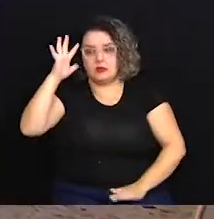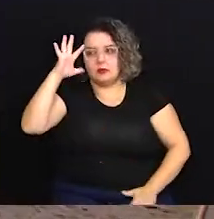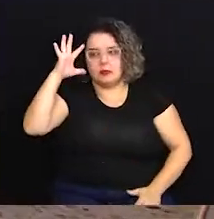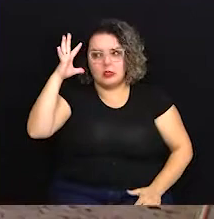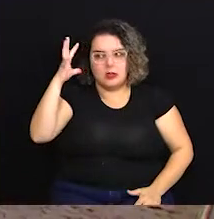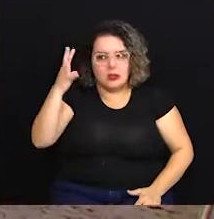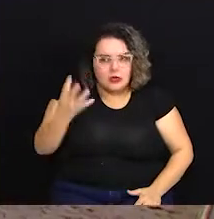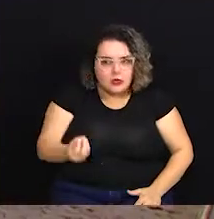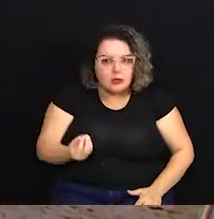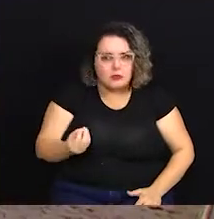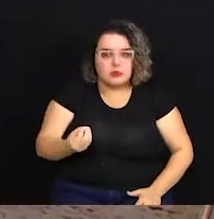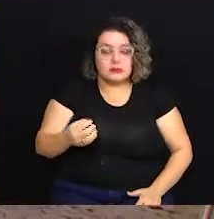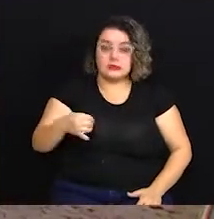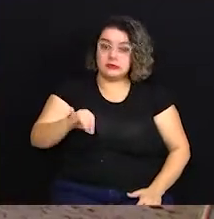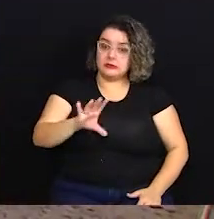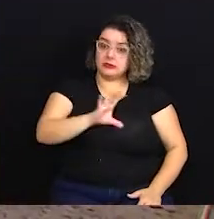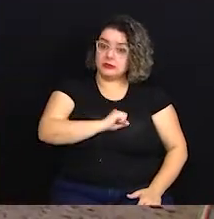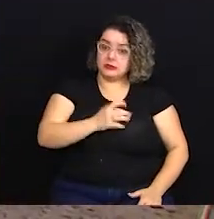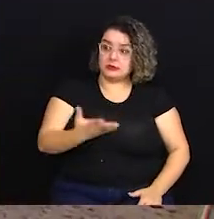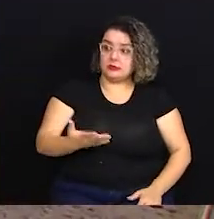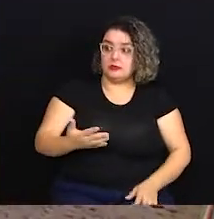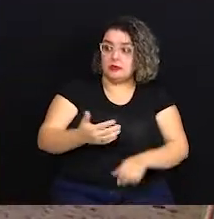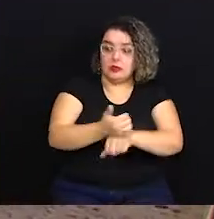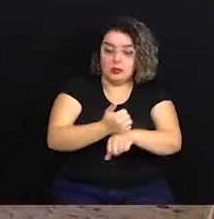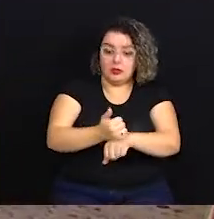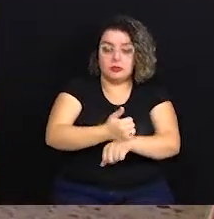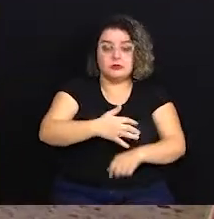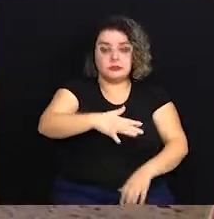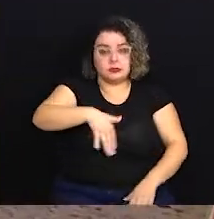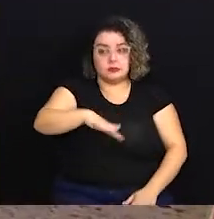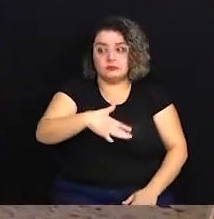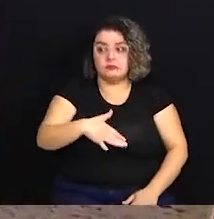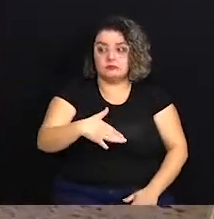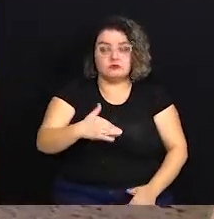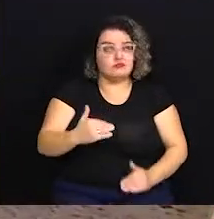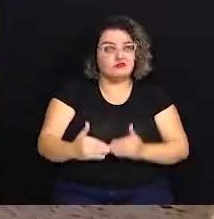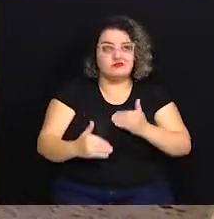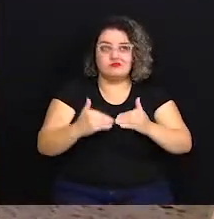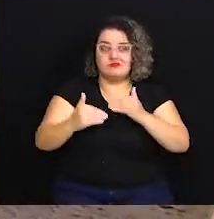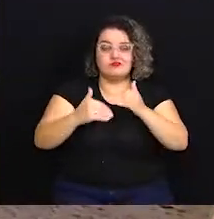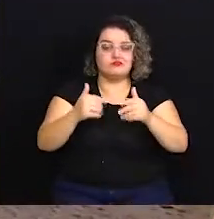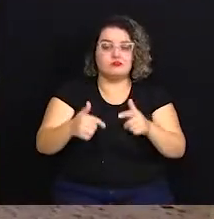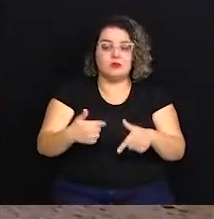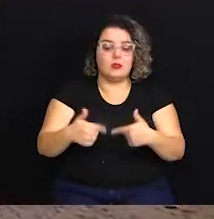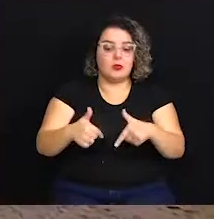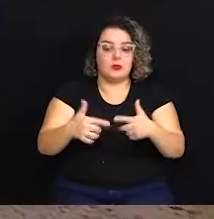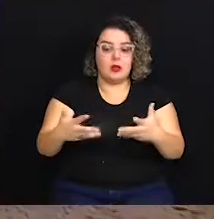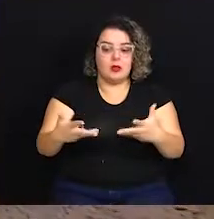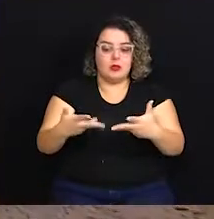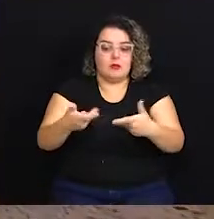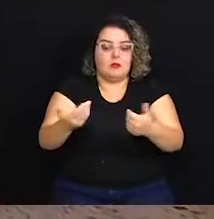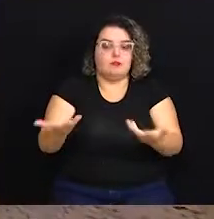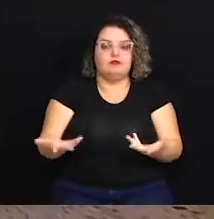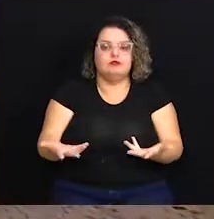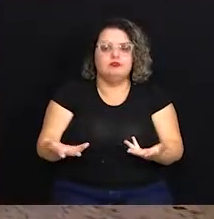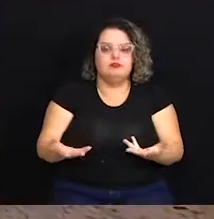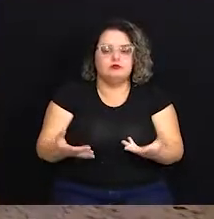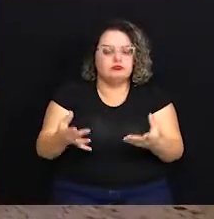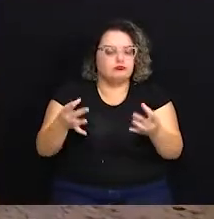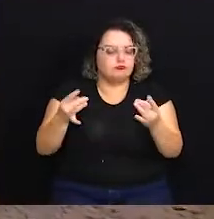fato você gosta, porque eu conheço muitos profissionais que estão nessa área, mas não desenvolvem um trabalho com